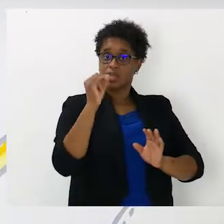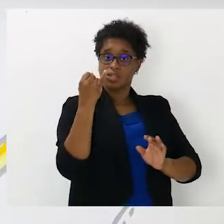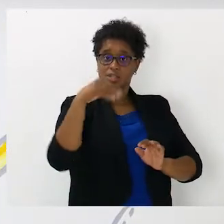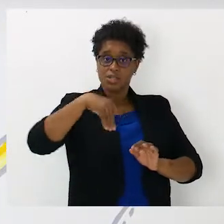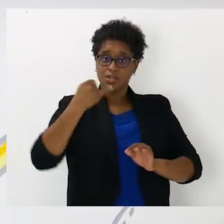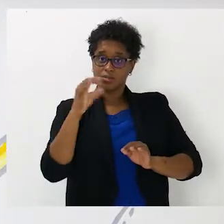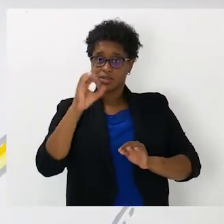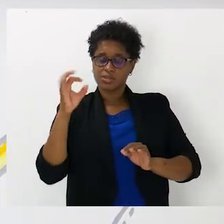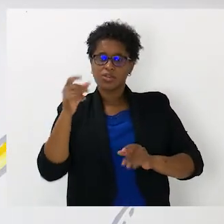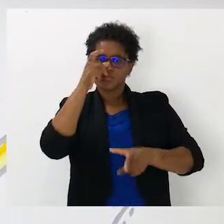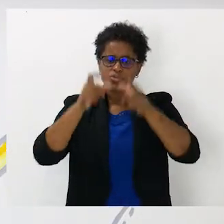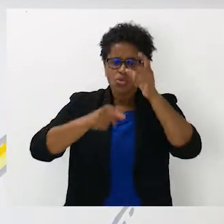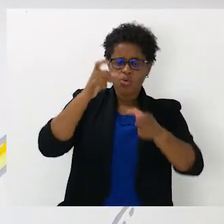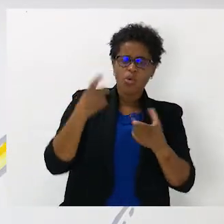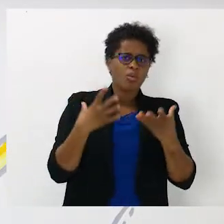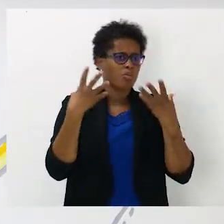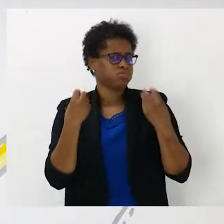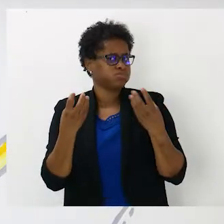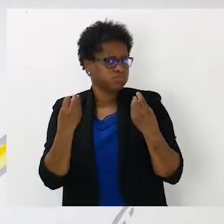povos profundamente